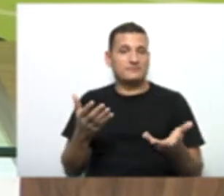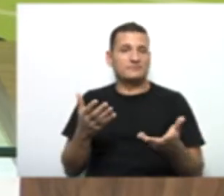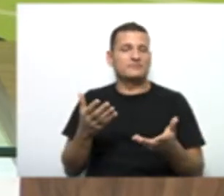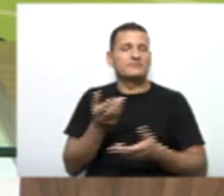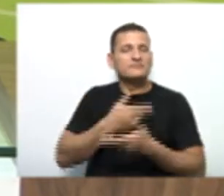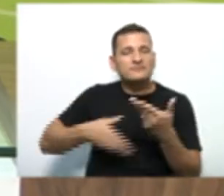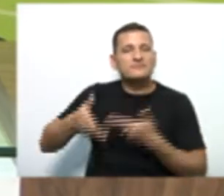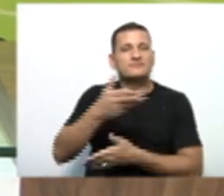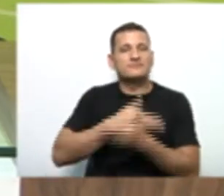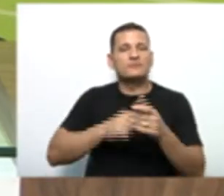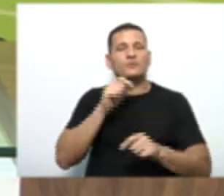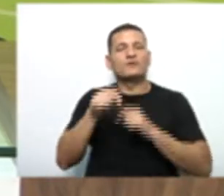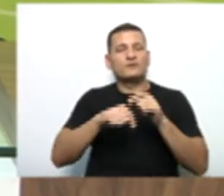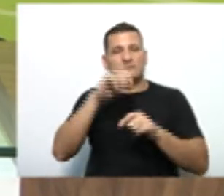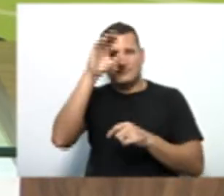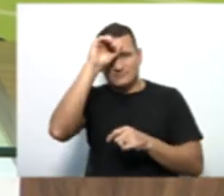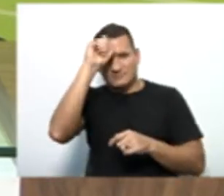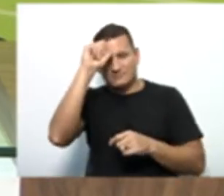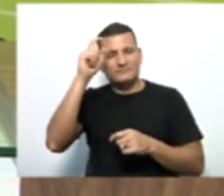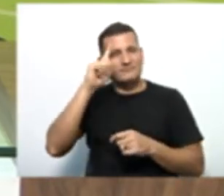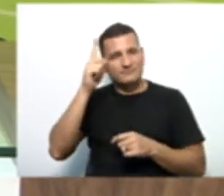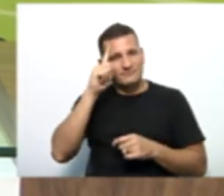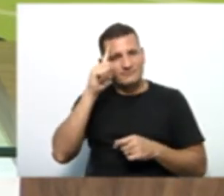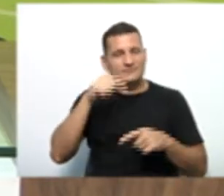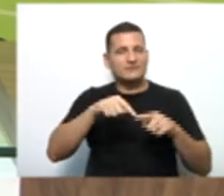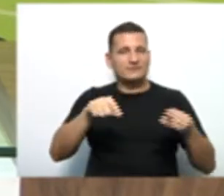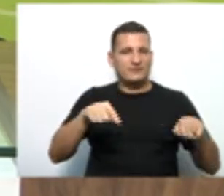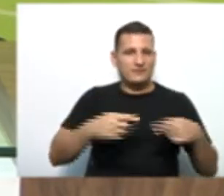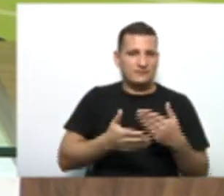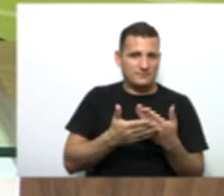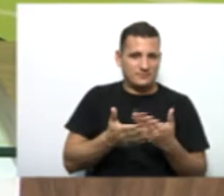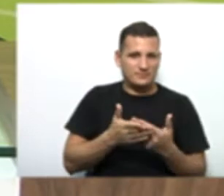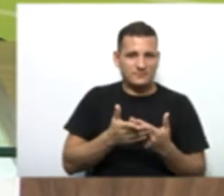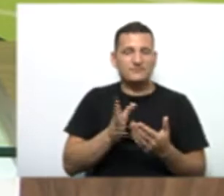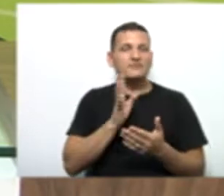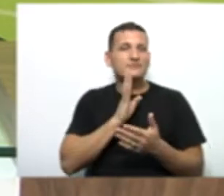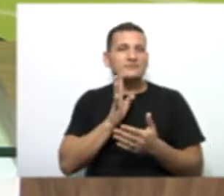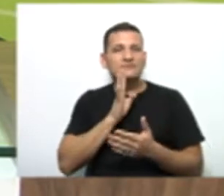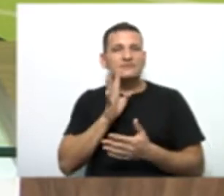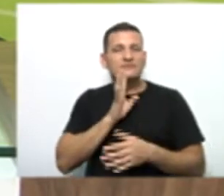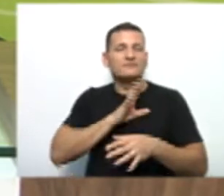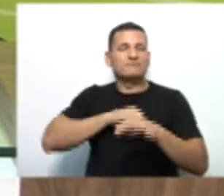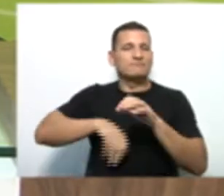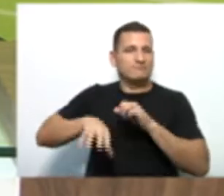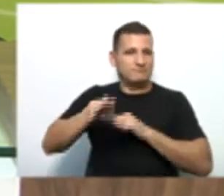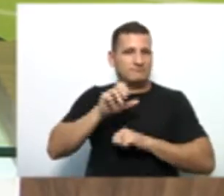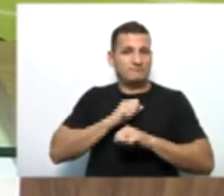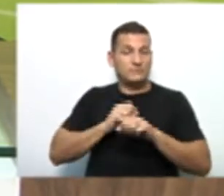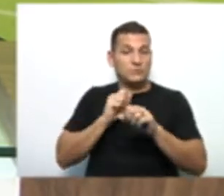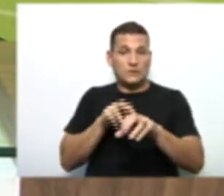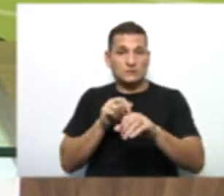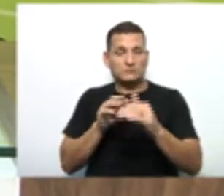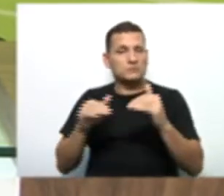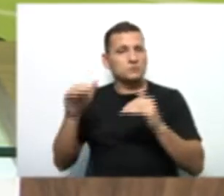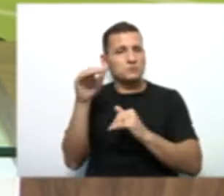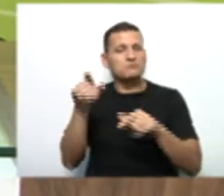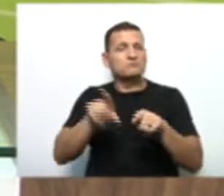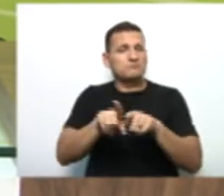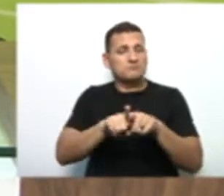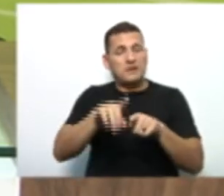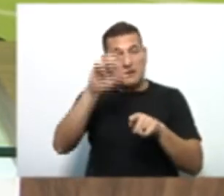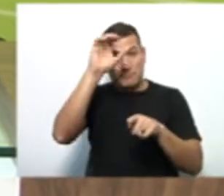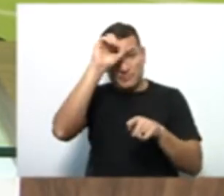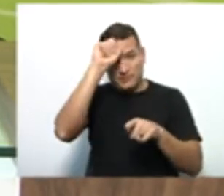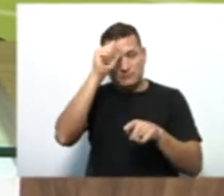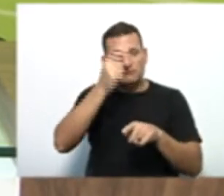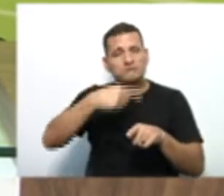aprendemos no nosso dia a dia em sala de aula, dos conhecimentos que nós adquirimos no ensino superior e aquilo que a gente aprende, na verdade, com vocês, alunos, né? Porque